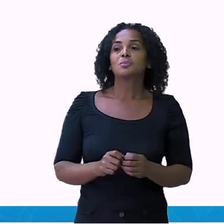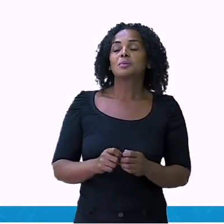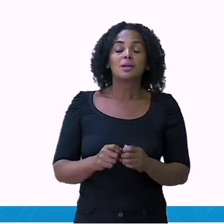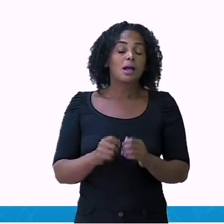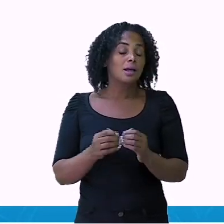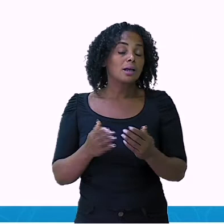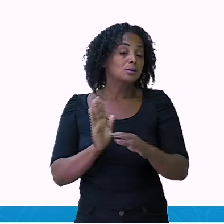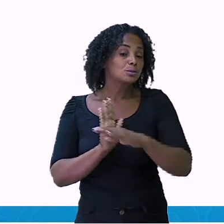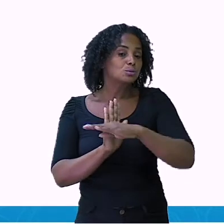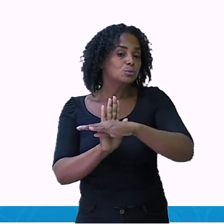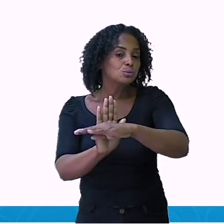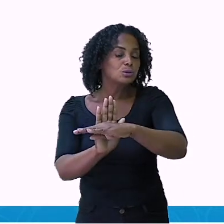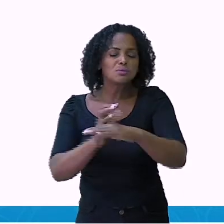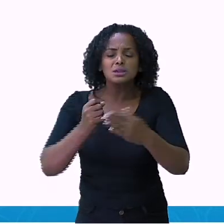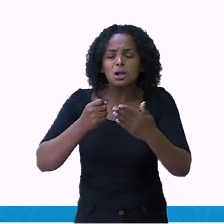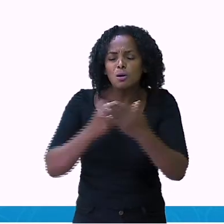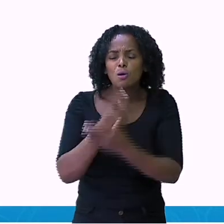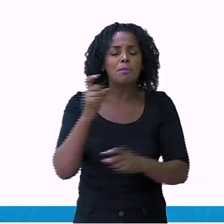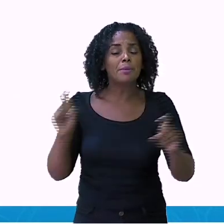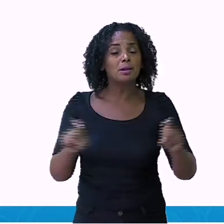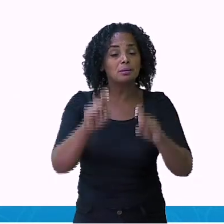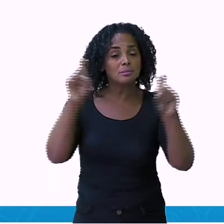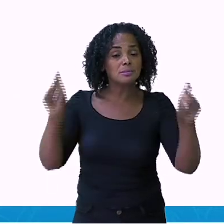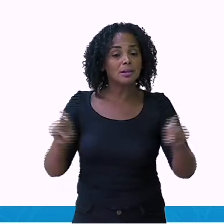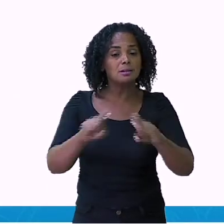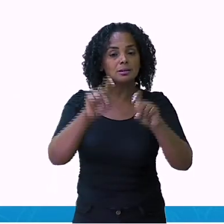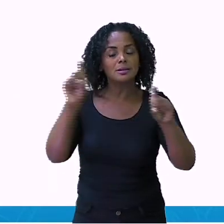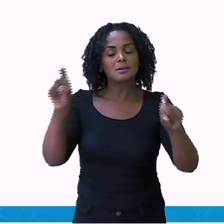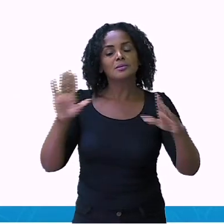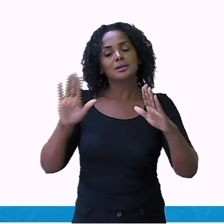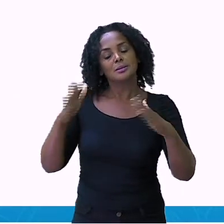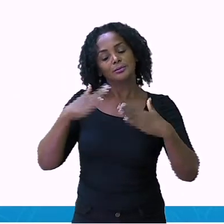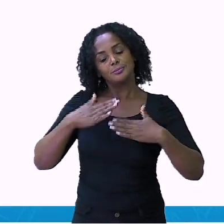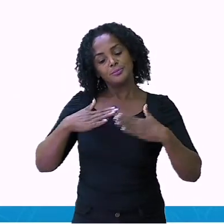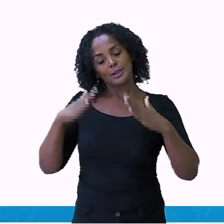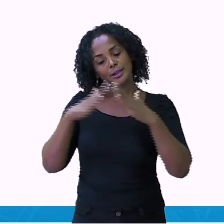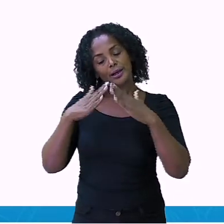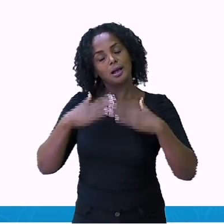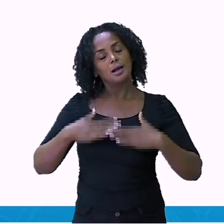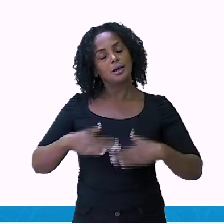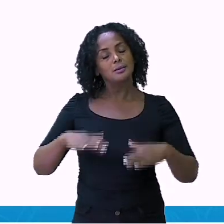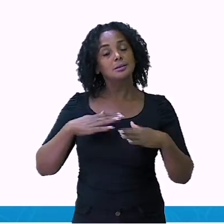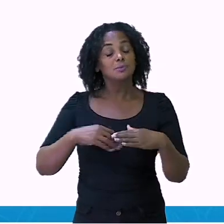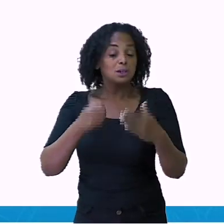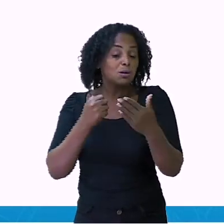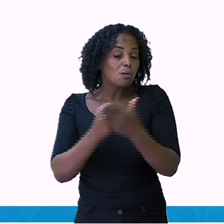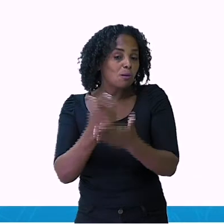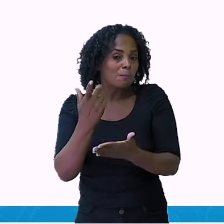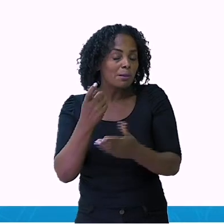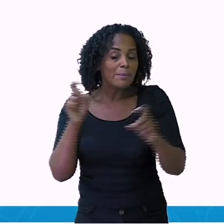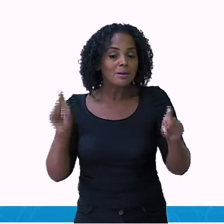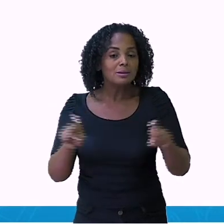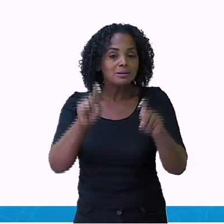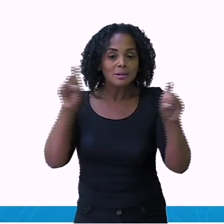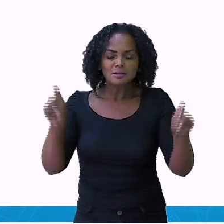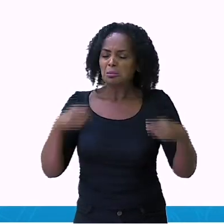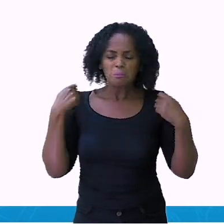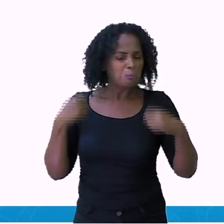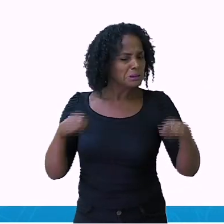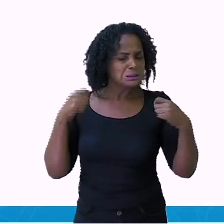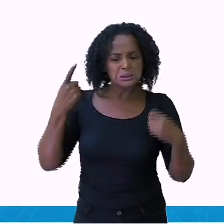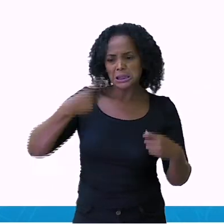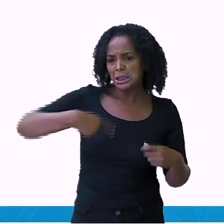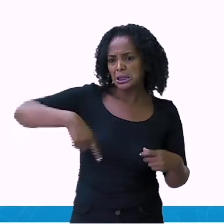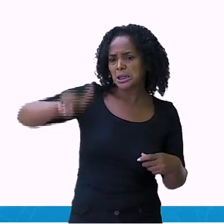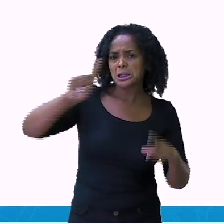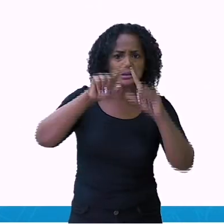ó. Você compra pela internet, na comodidade da sua casa, e aí vai chegar o quê? Você nem precisa ir na loja, vai chegar na